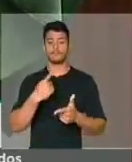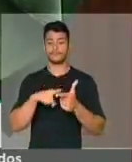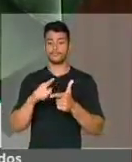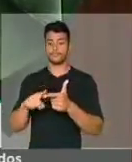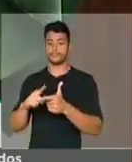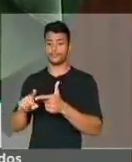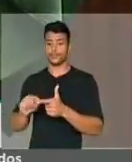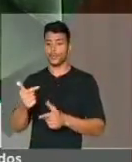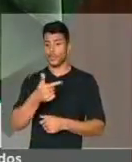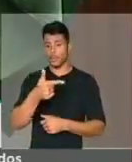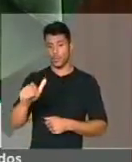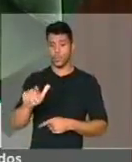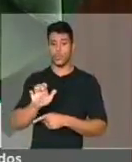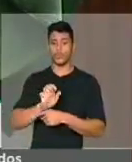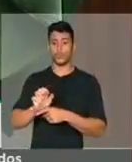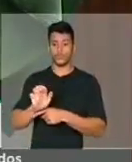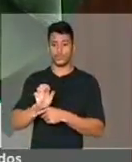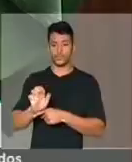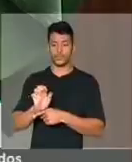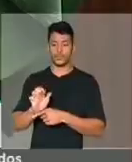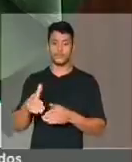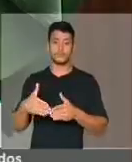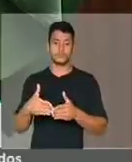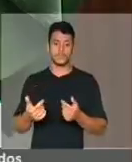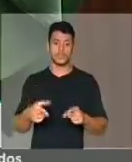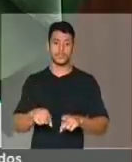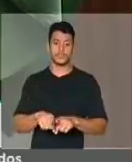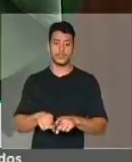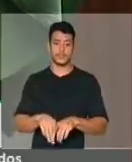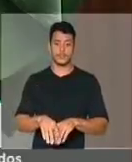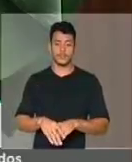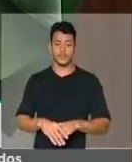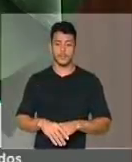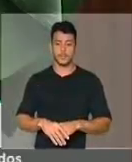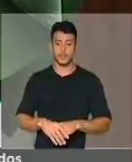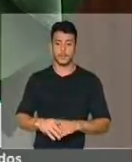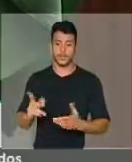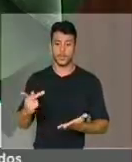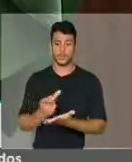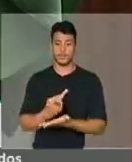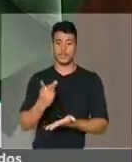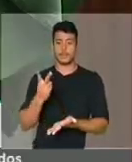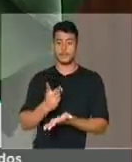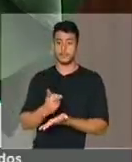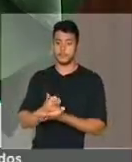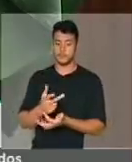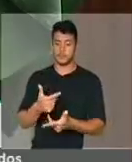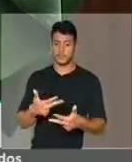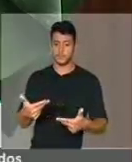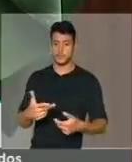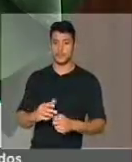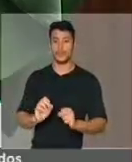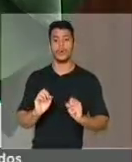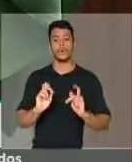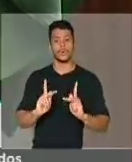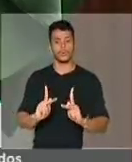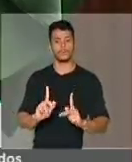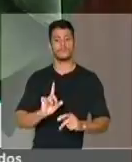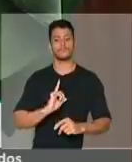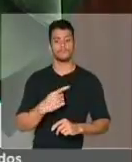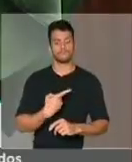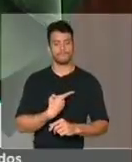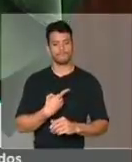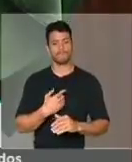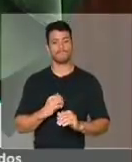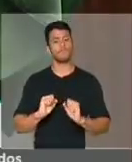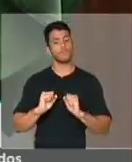outras unidades da federação, pedindo providências idênticas. Até podemos concordar com a